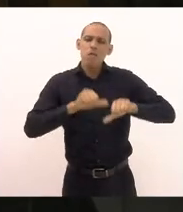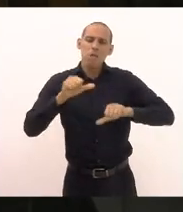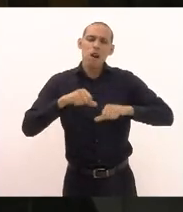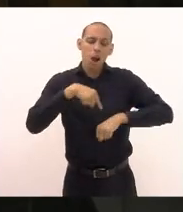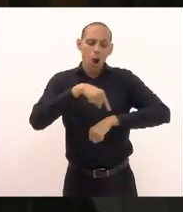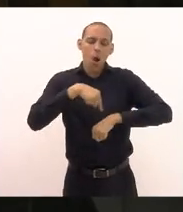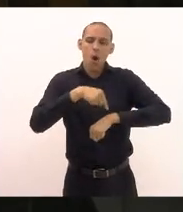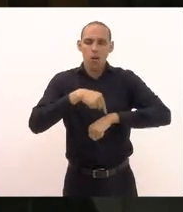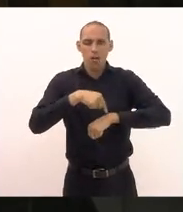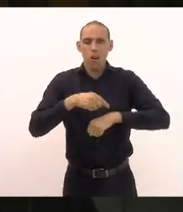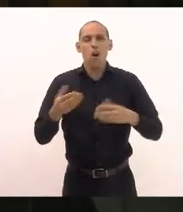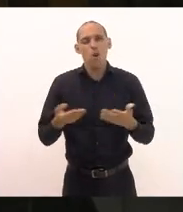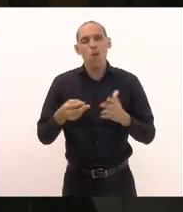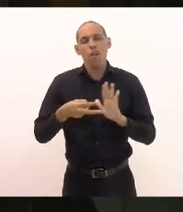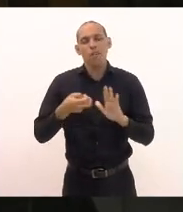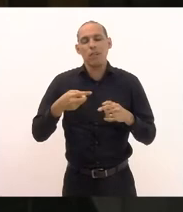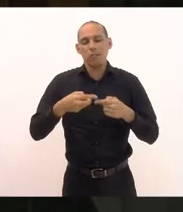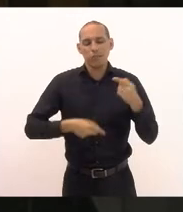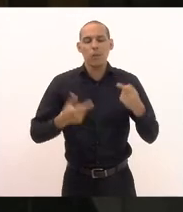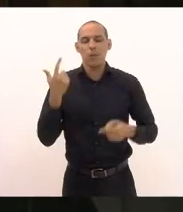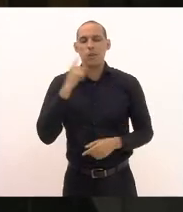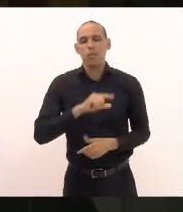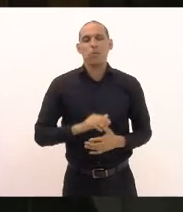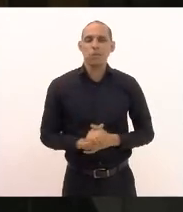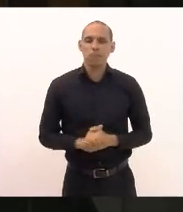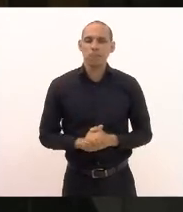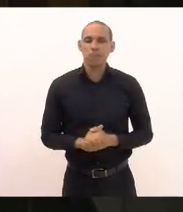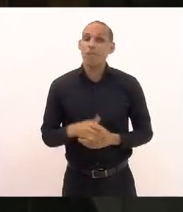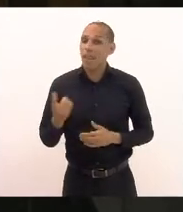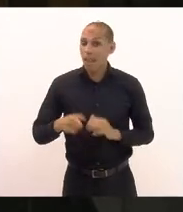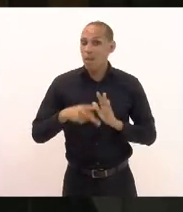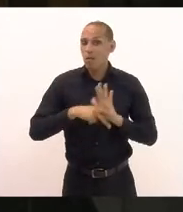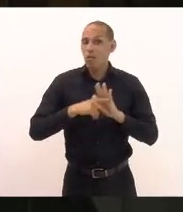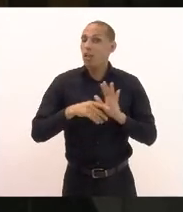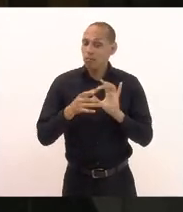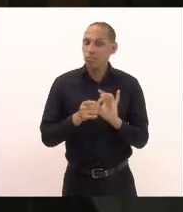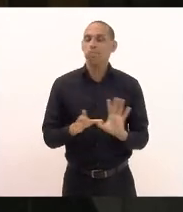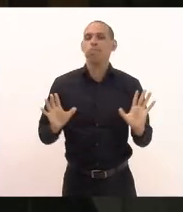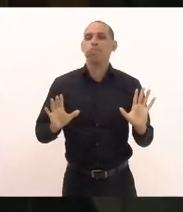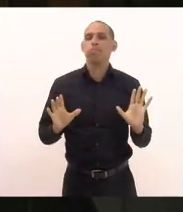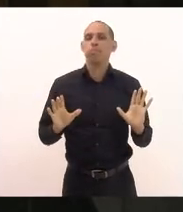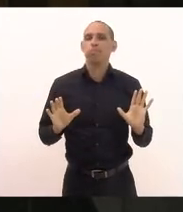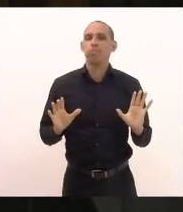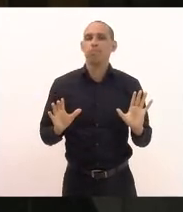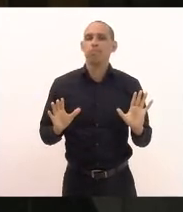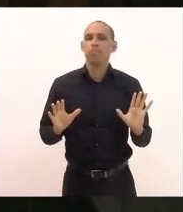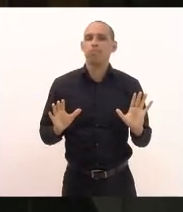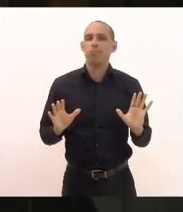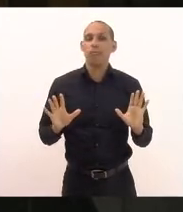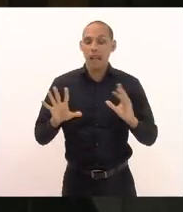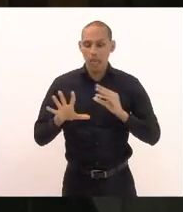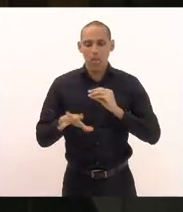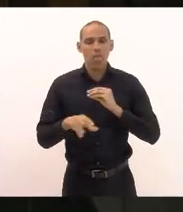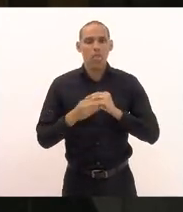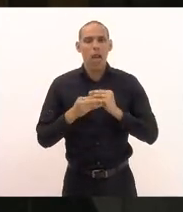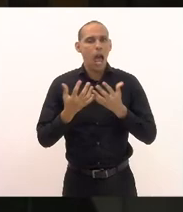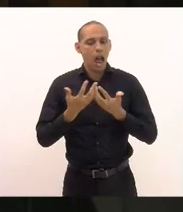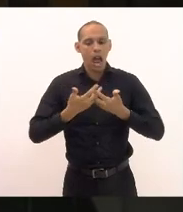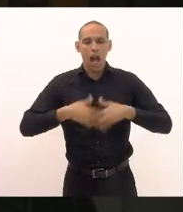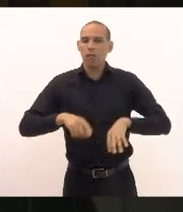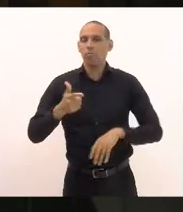hoje conseguiu derrubar o veto a esse projeto. É um projeto autorizativo, que não tem a sua implementação